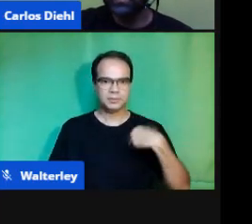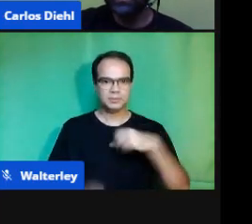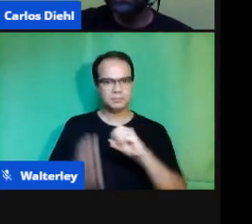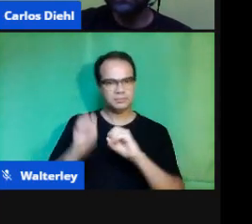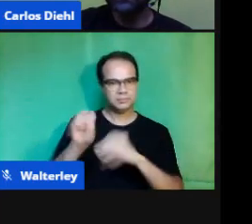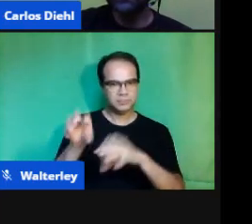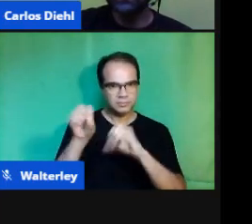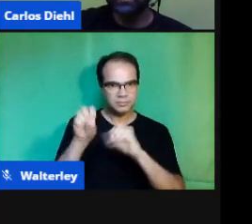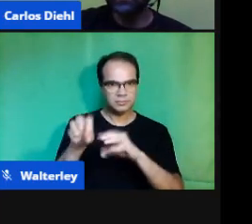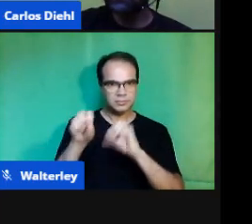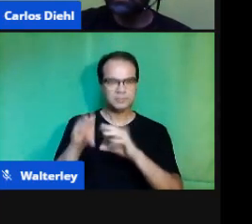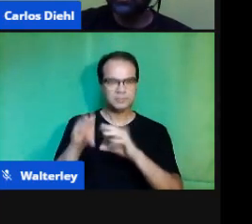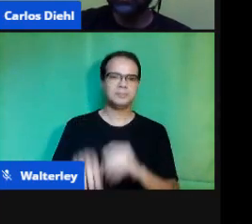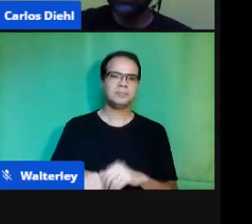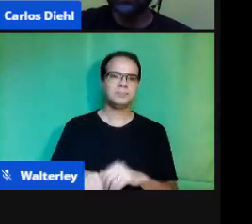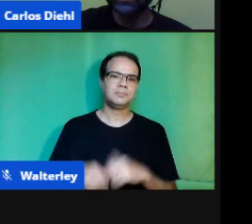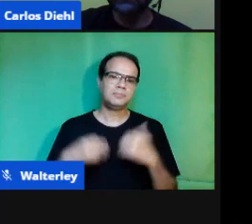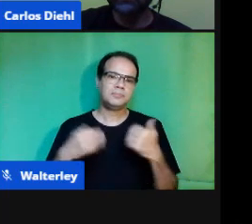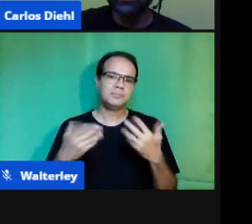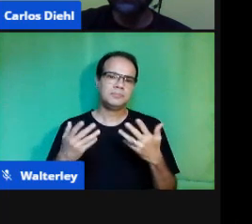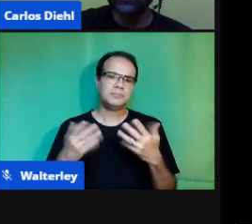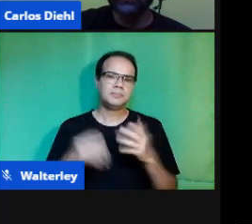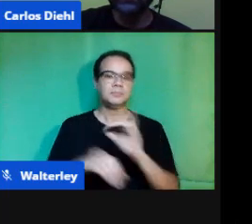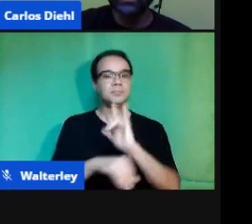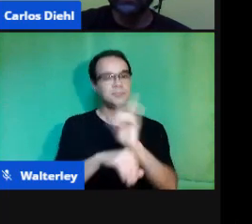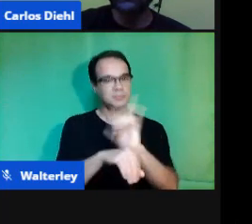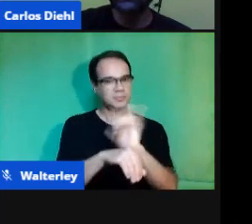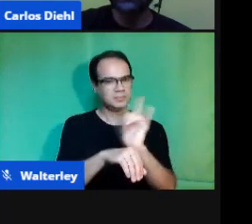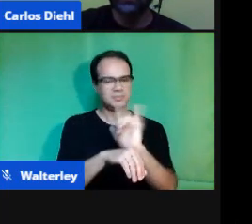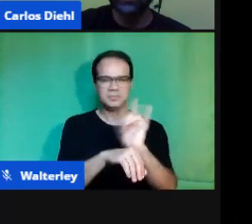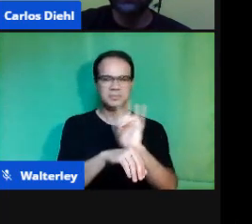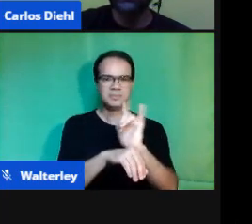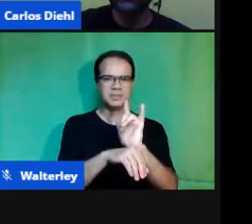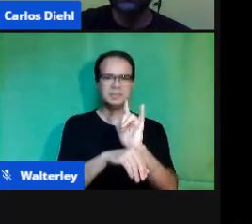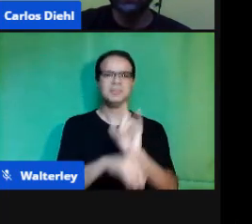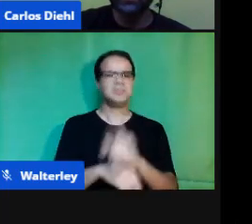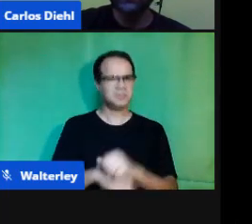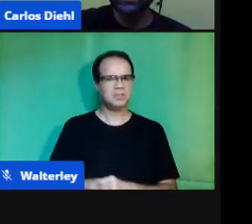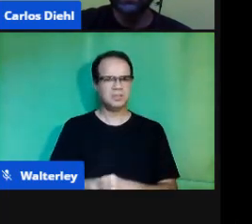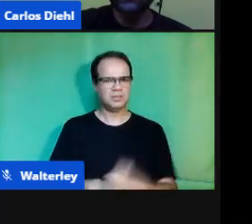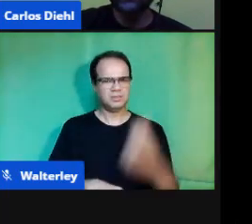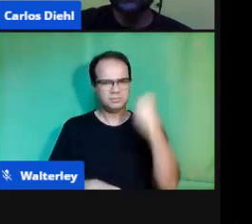E, assim, ele é um documentário muito consistente, muito forte,